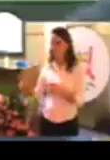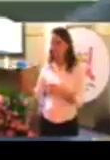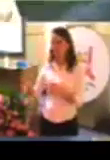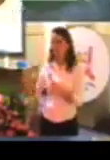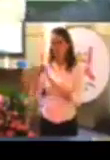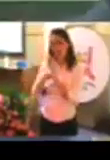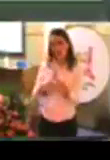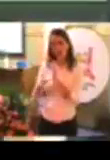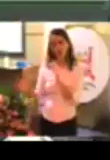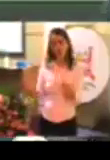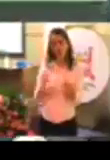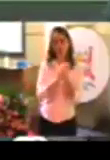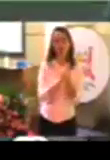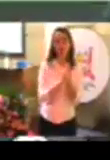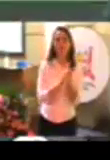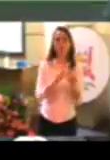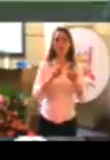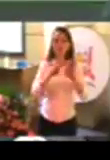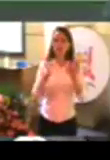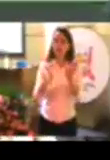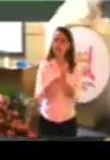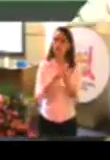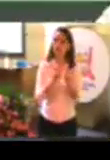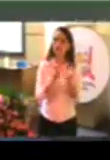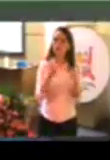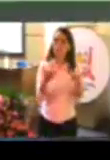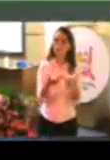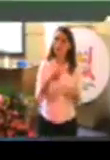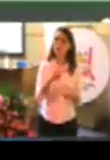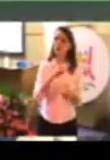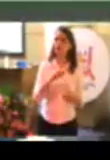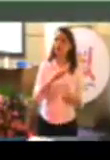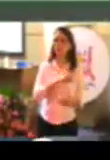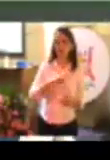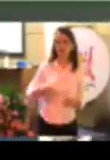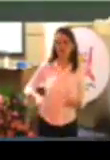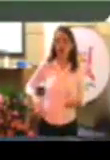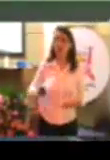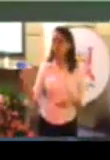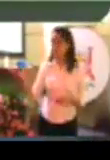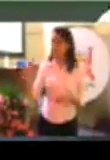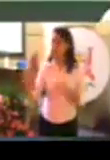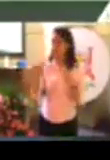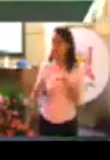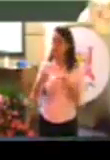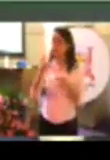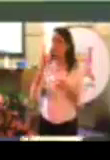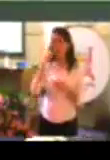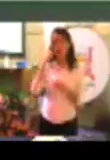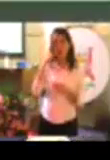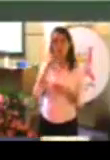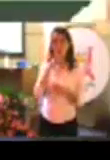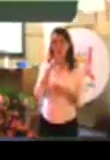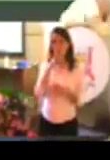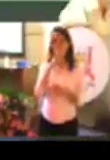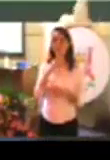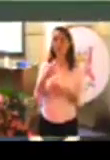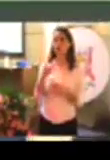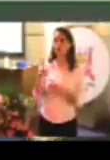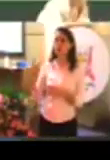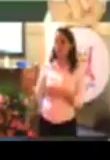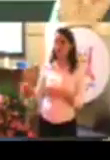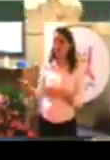como se fossem da Câmara Municipal. Tenho certeza que os senhores vereadores vão se surpreender com